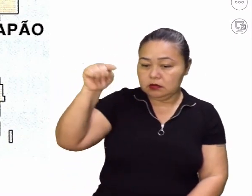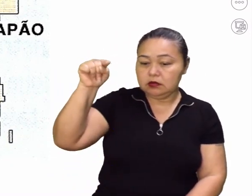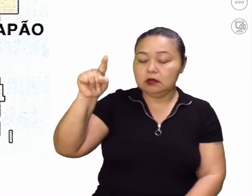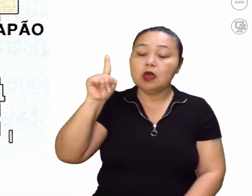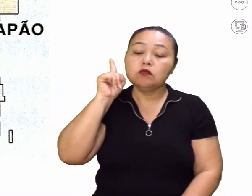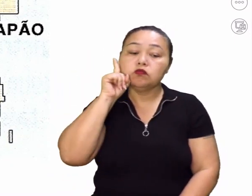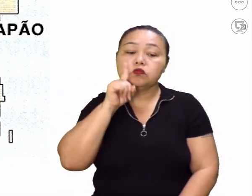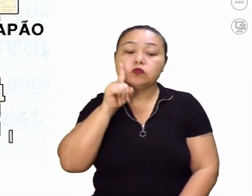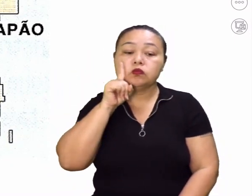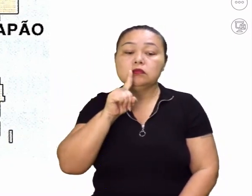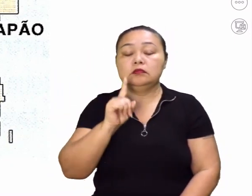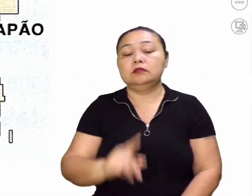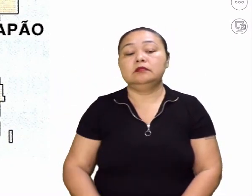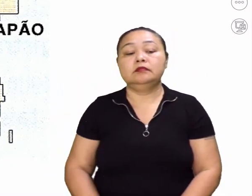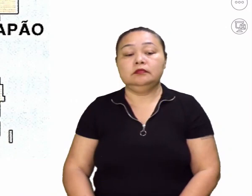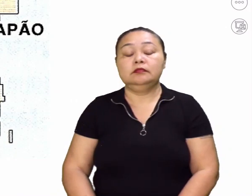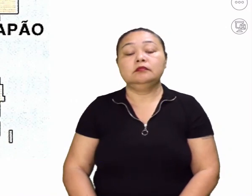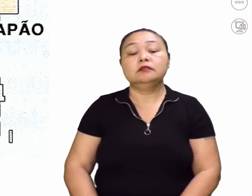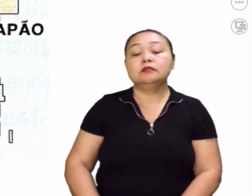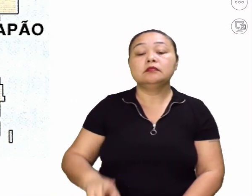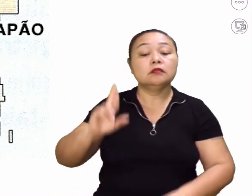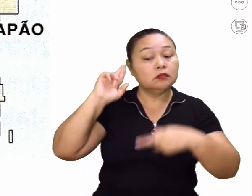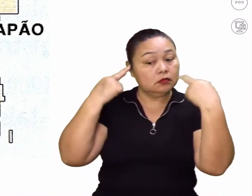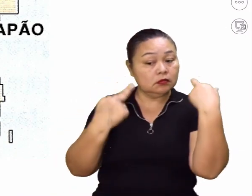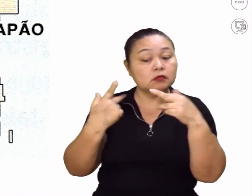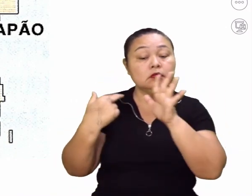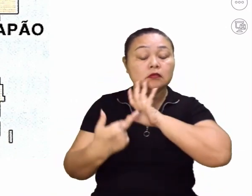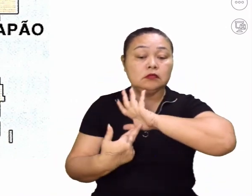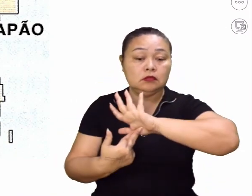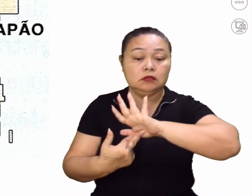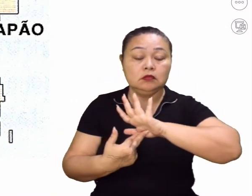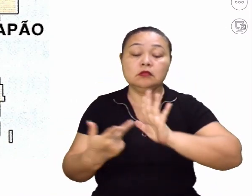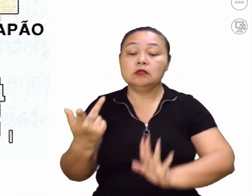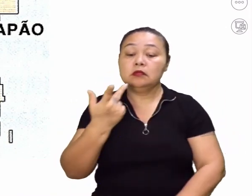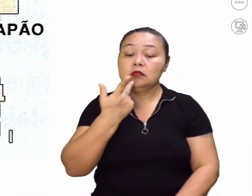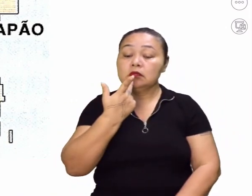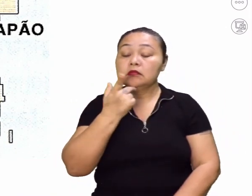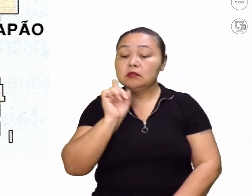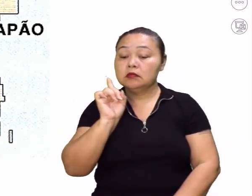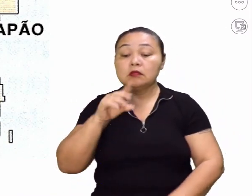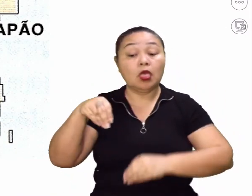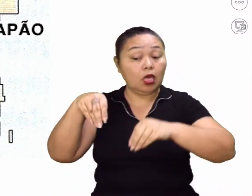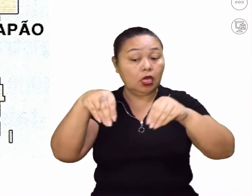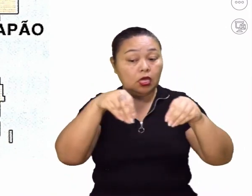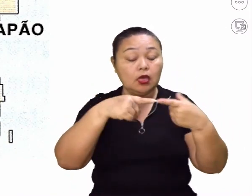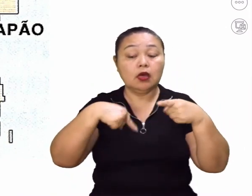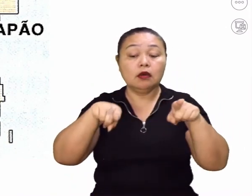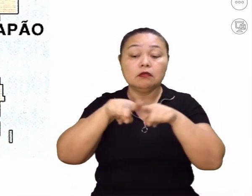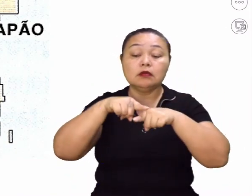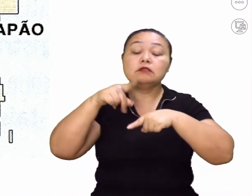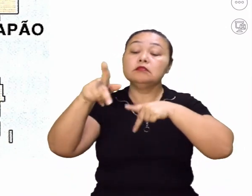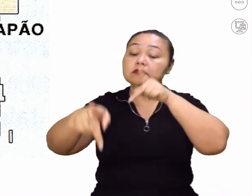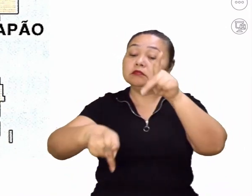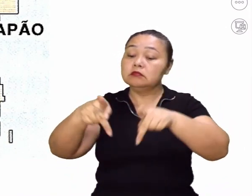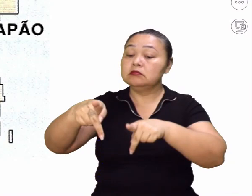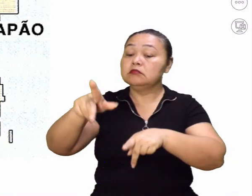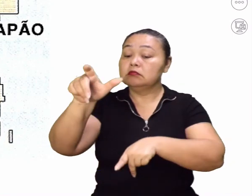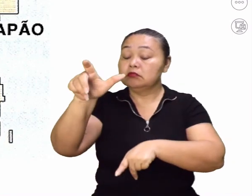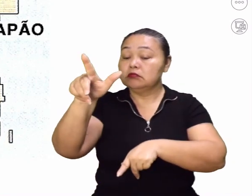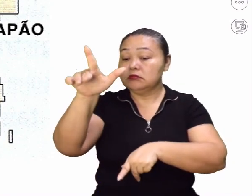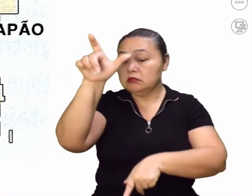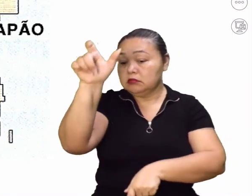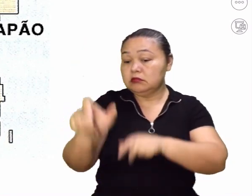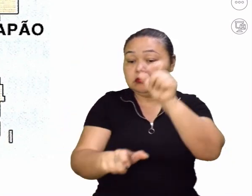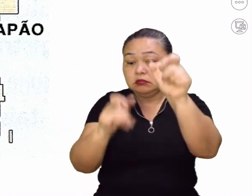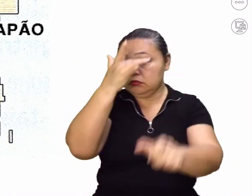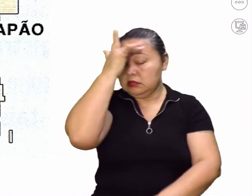Estados Unidos. Exatamente. A Rússia poderia aparecer, mas a gente está falando não só de território, mas também de habitantes. Isso. Olha aqui o México.